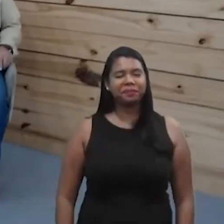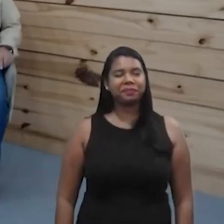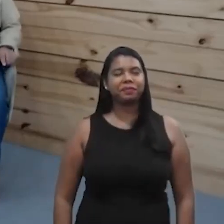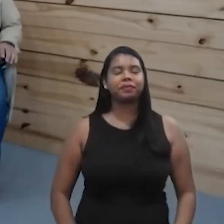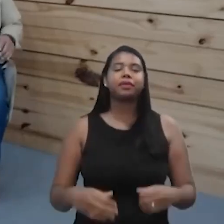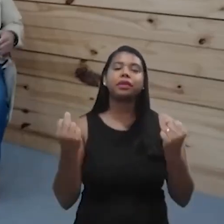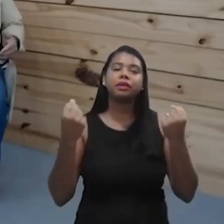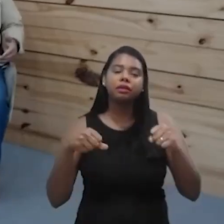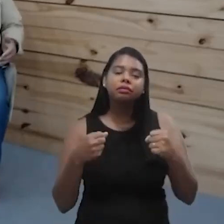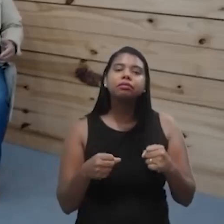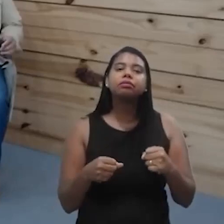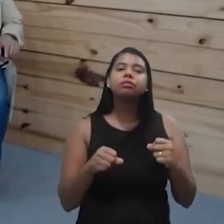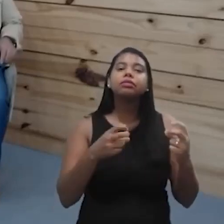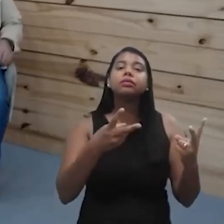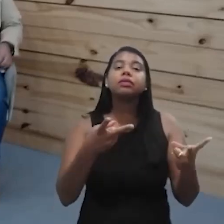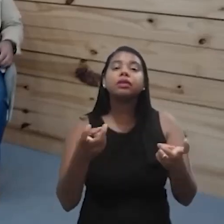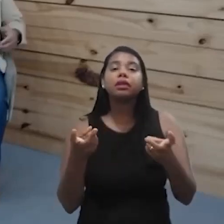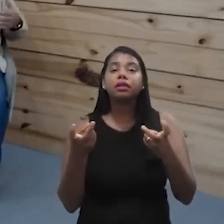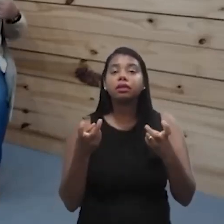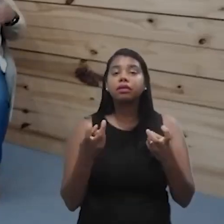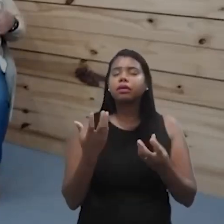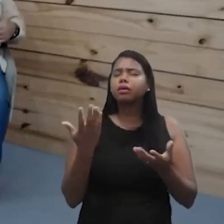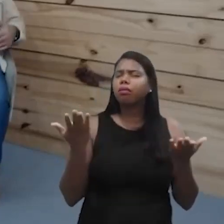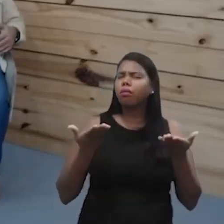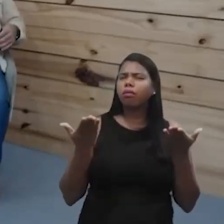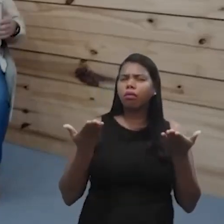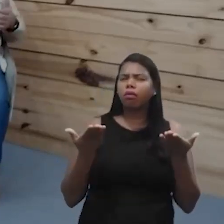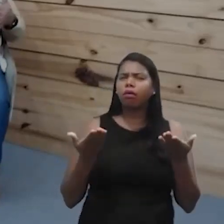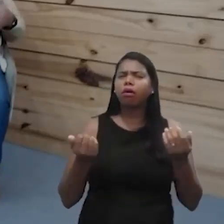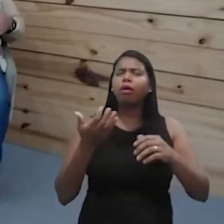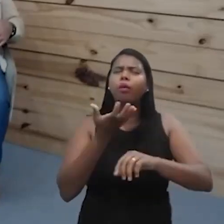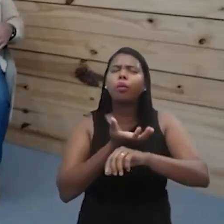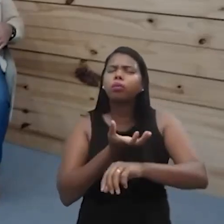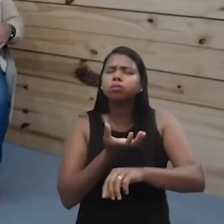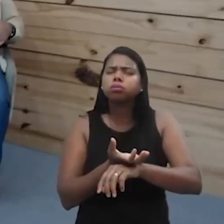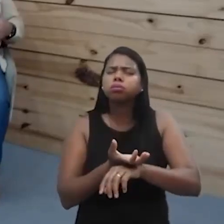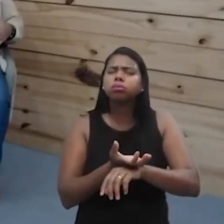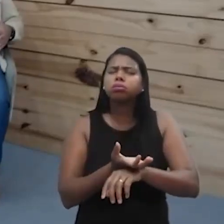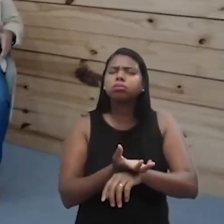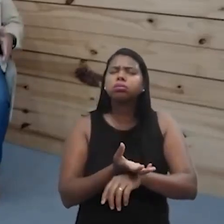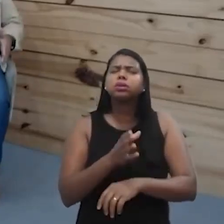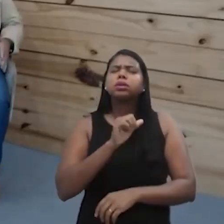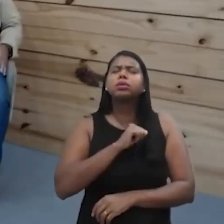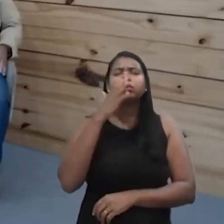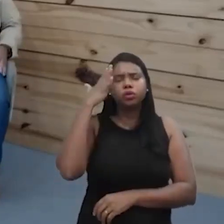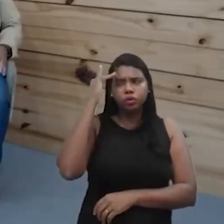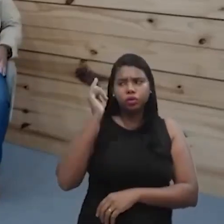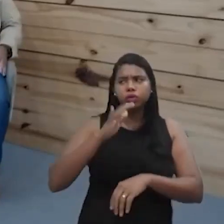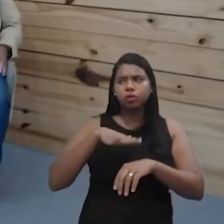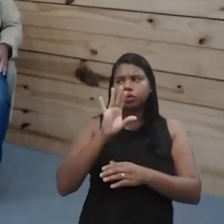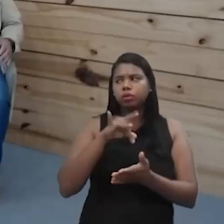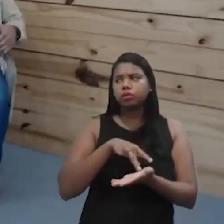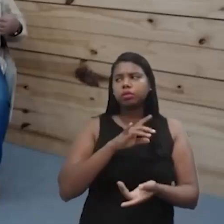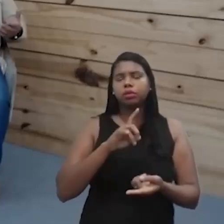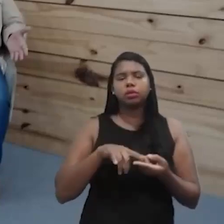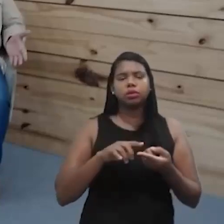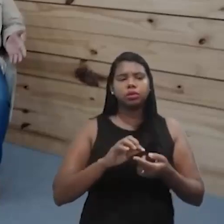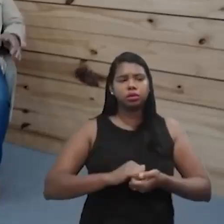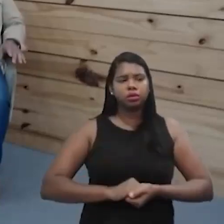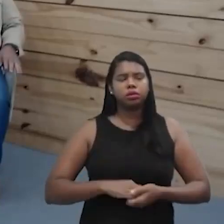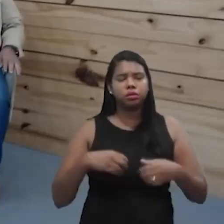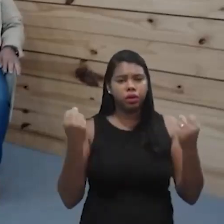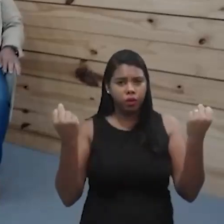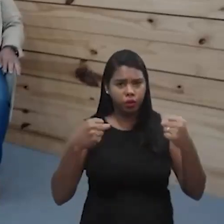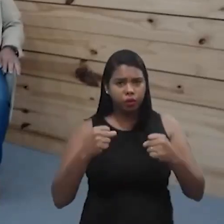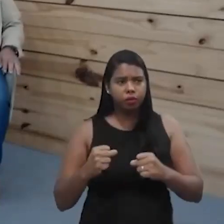precisa identificar, antes de mais nada, quais são aquelas competências, quais são aquelas habilidades que eu hoje possuo, ou que eu